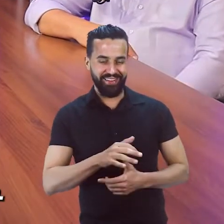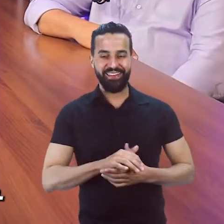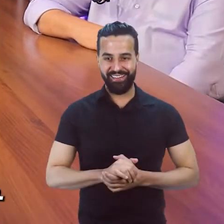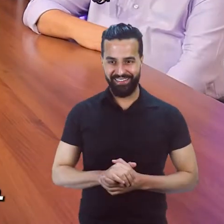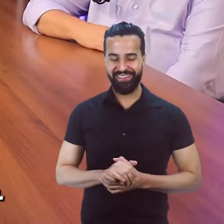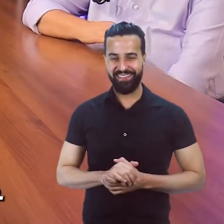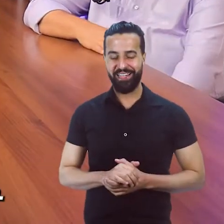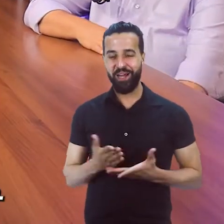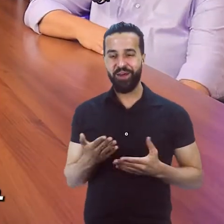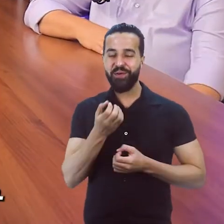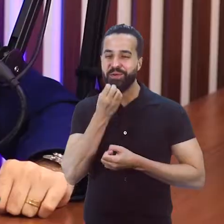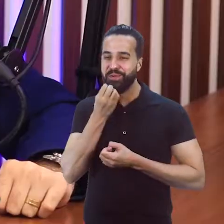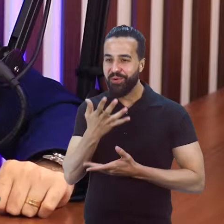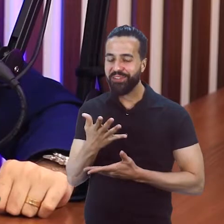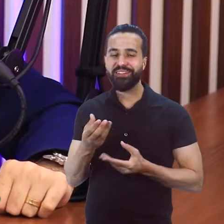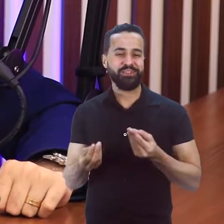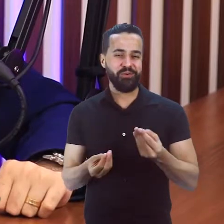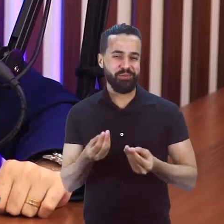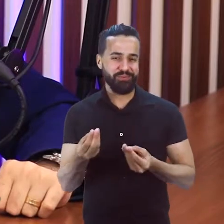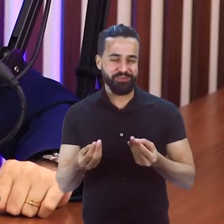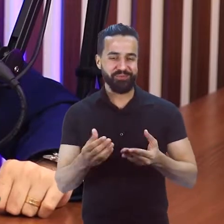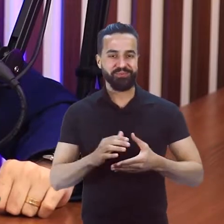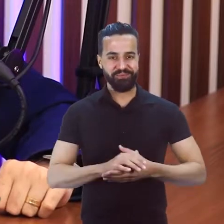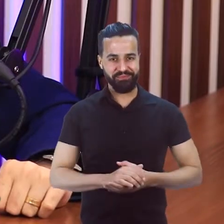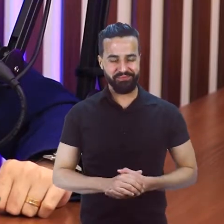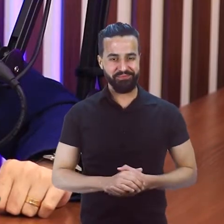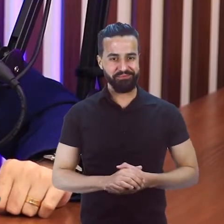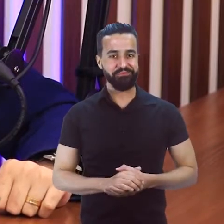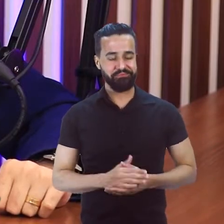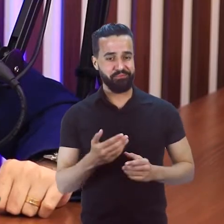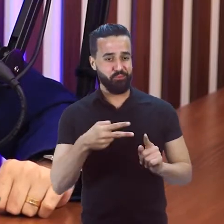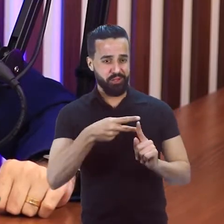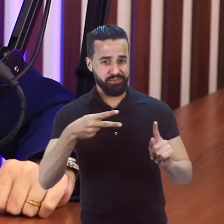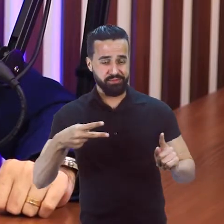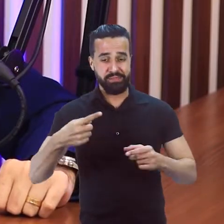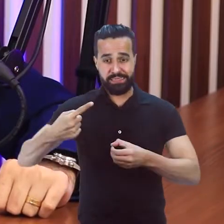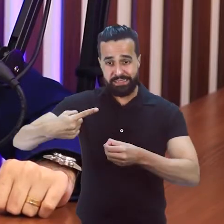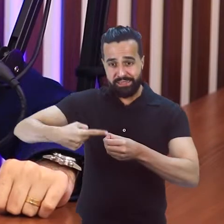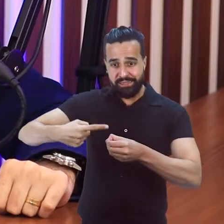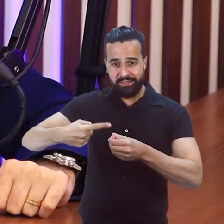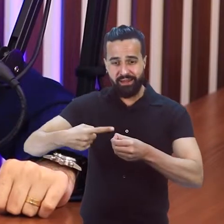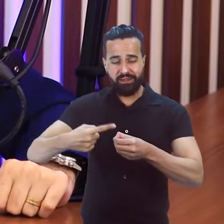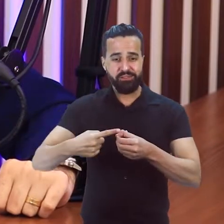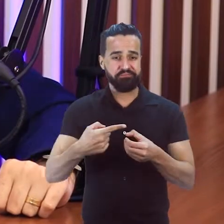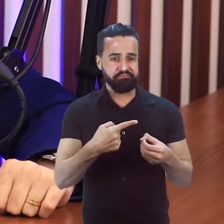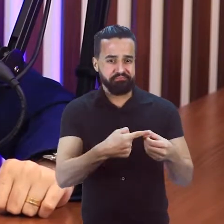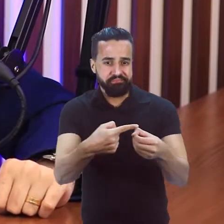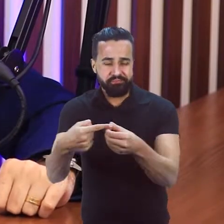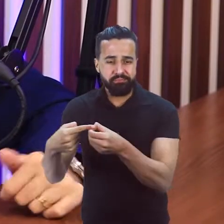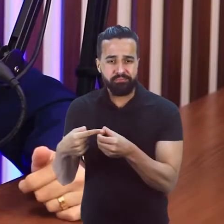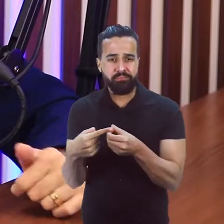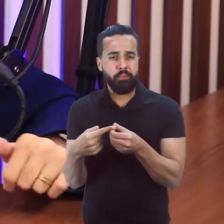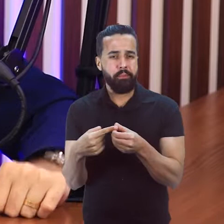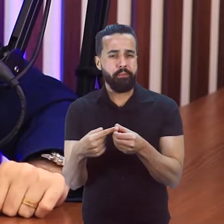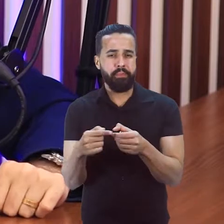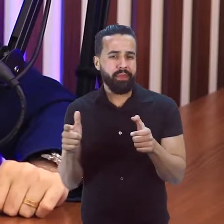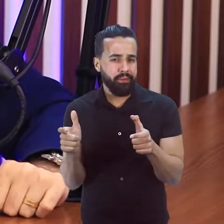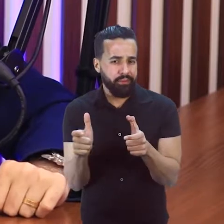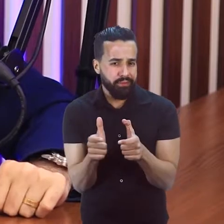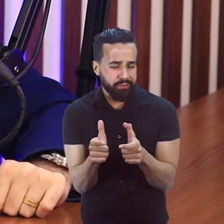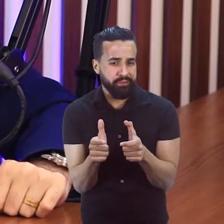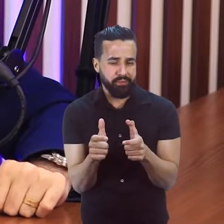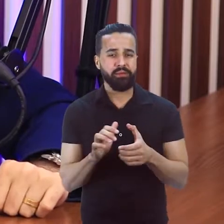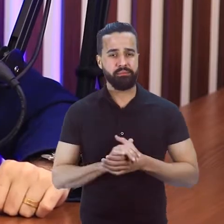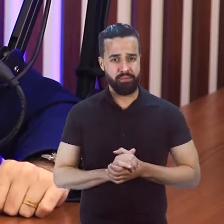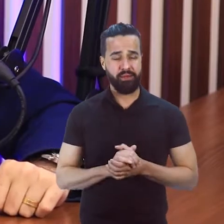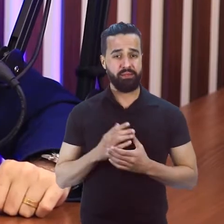Goiânia, mas nos conte. Mas, assim, é uma cidade interiorana mesmo, né? Uma cidade pequena, né? Mediana, é a